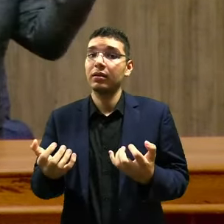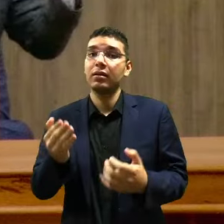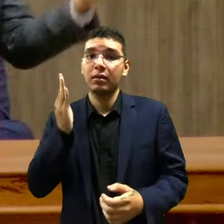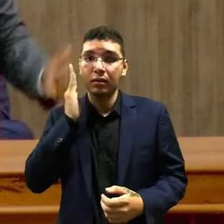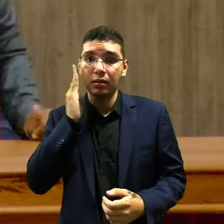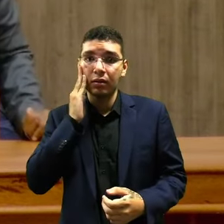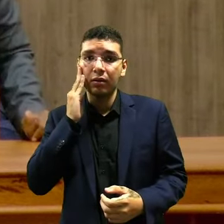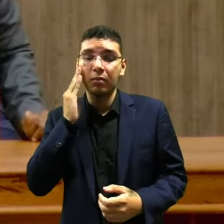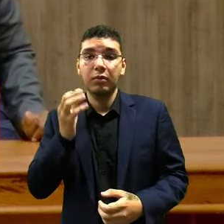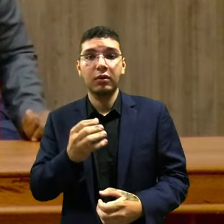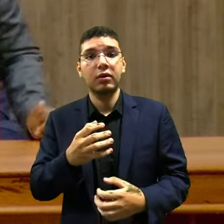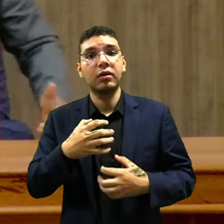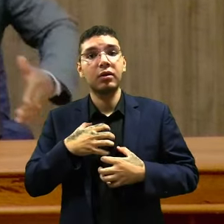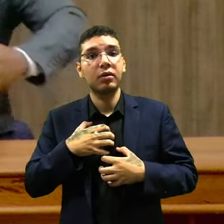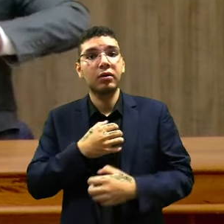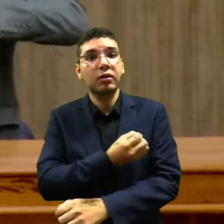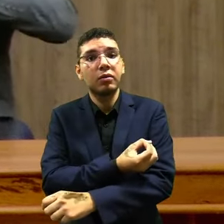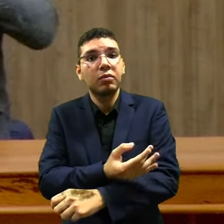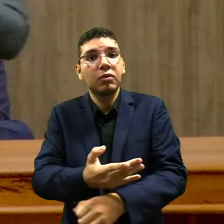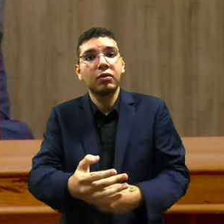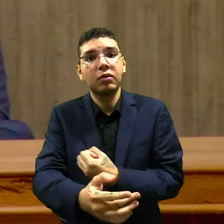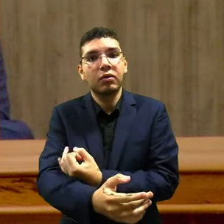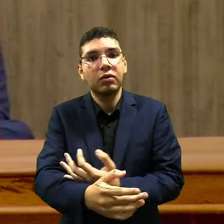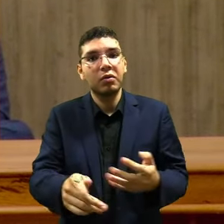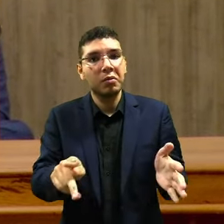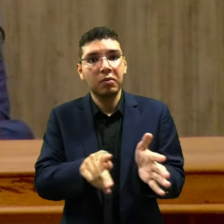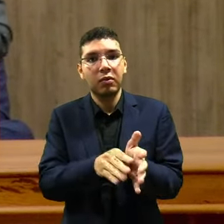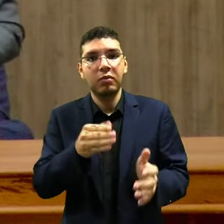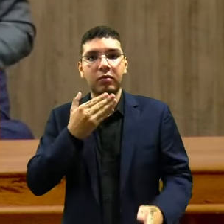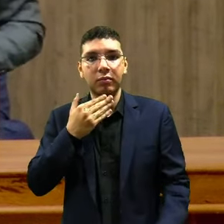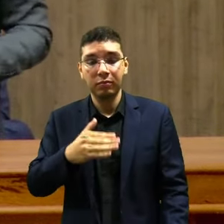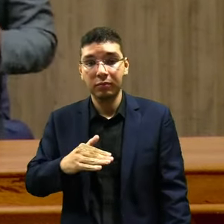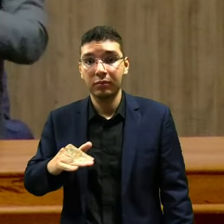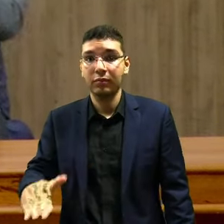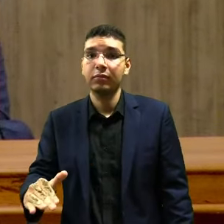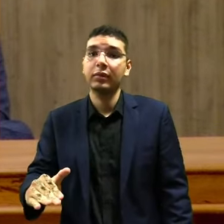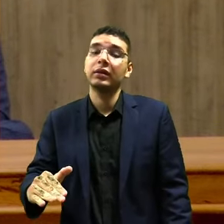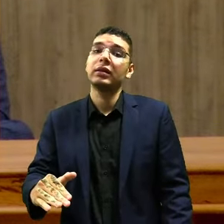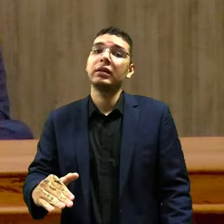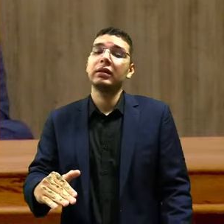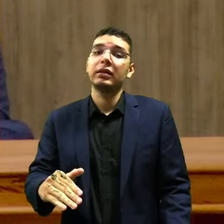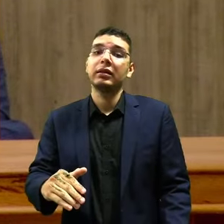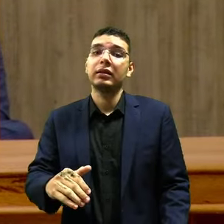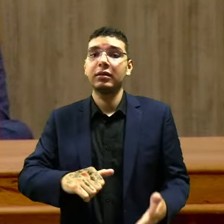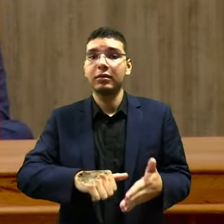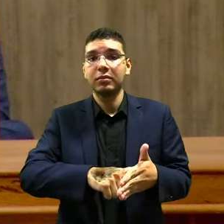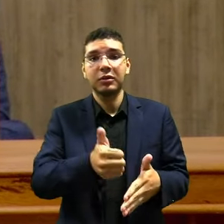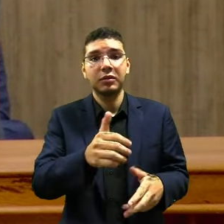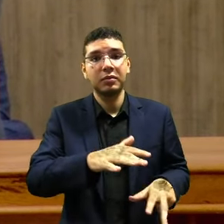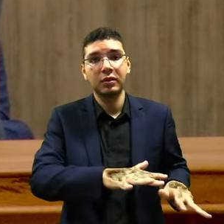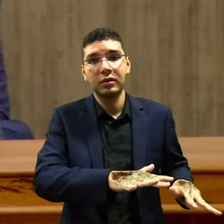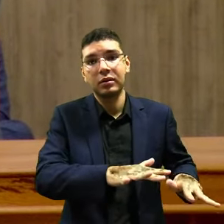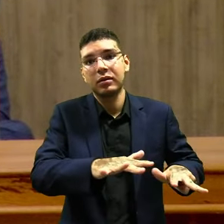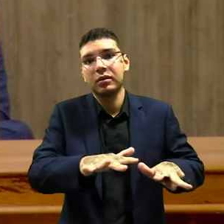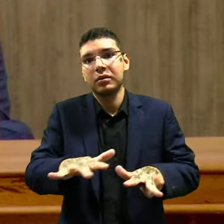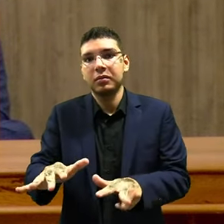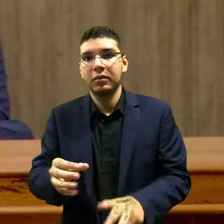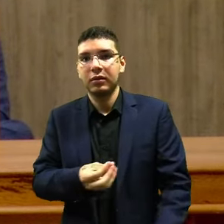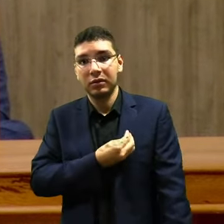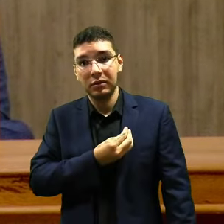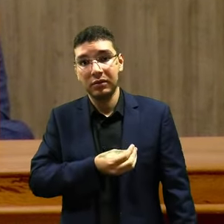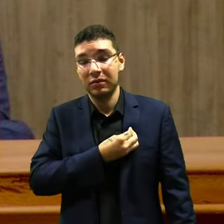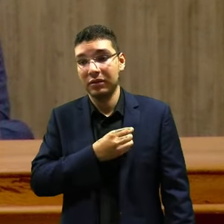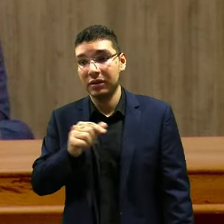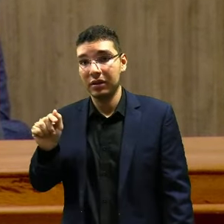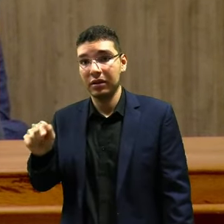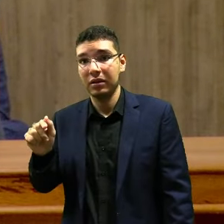primeiro dia de vida nas suas primeiras semanas de vida ele pegou uma careta e fazia careta para criança a